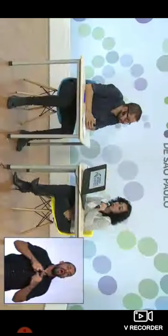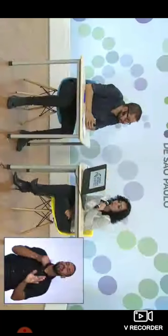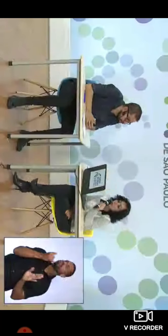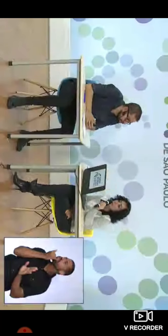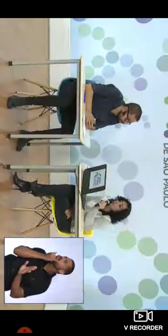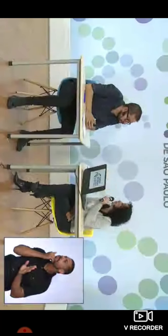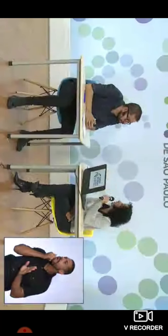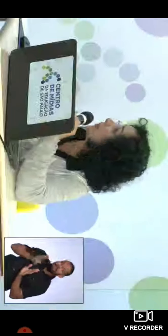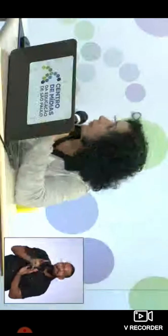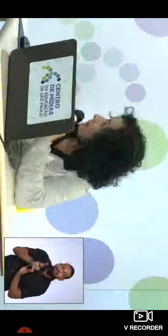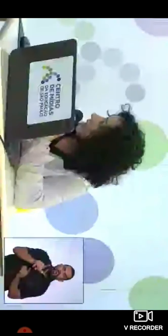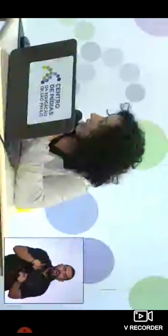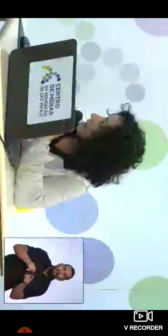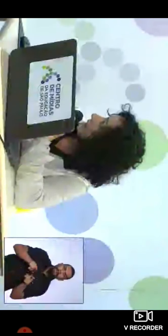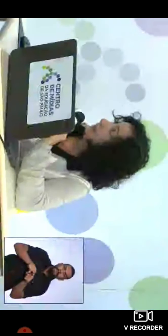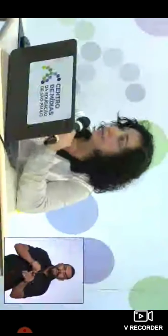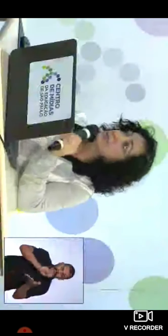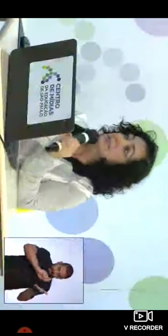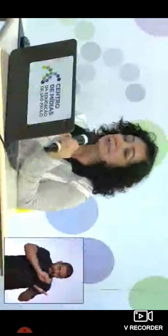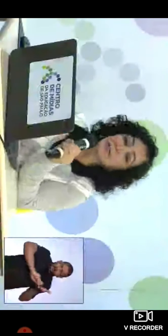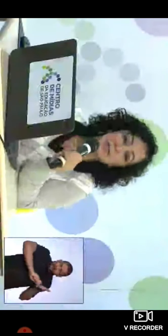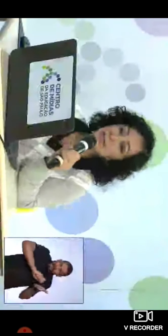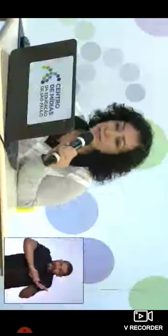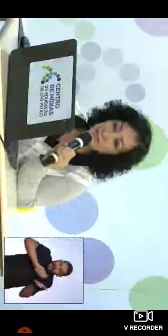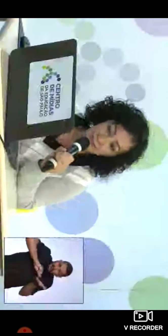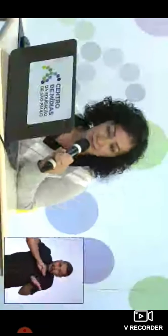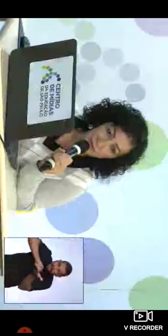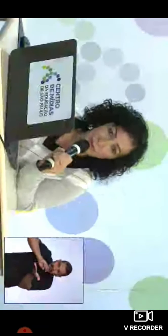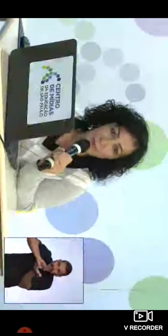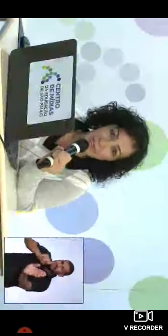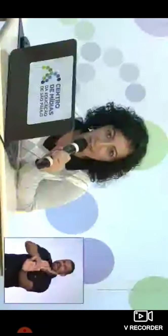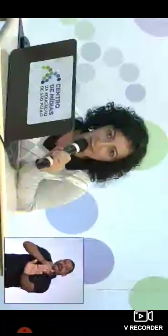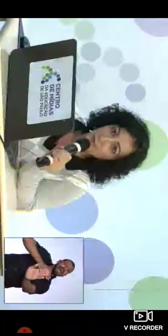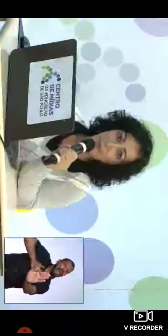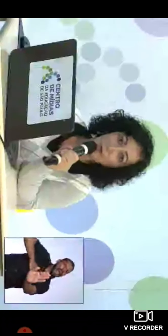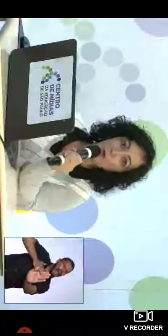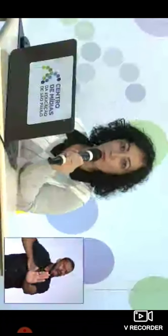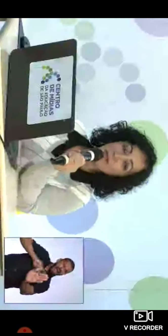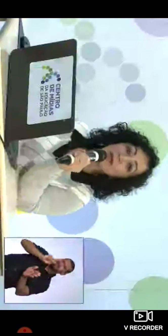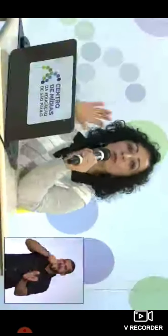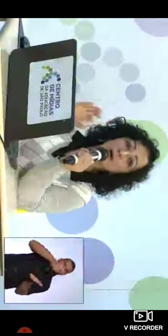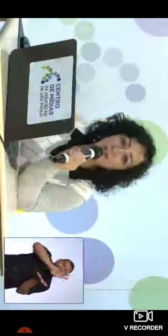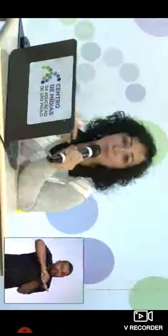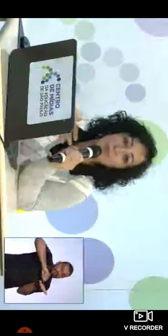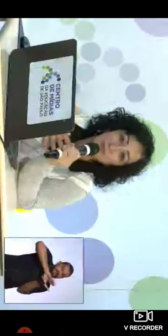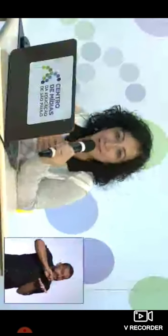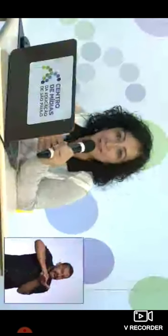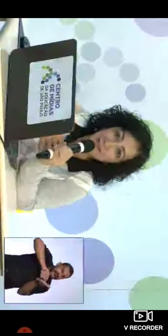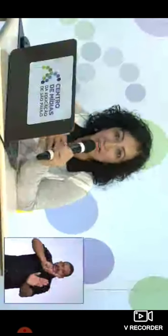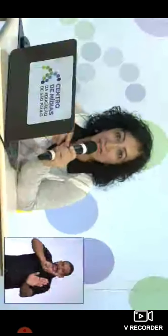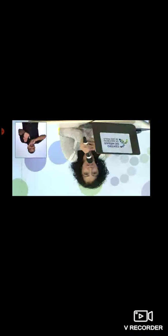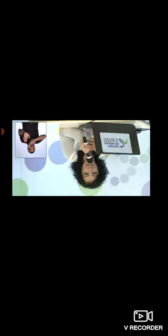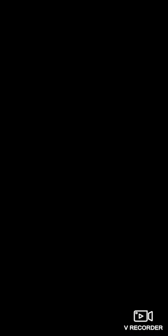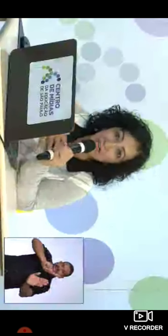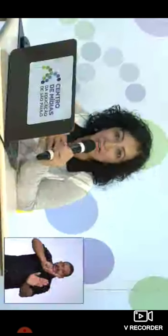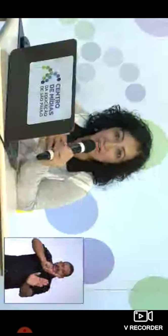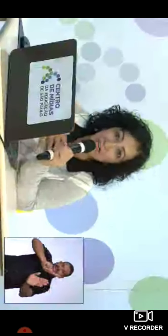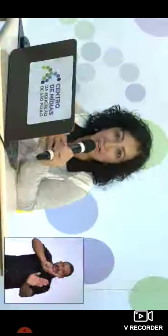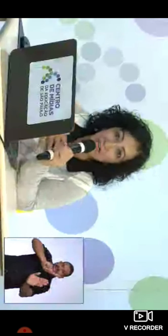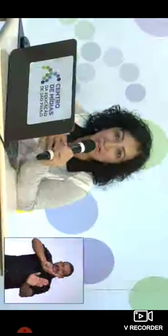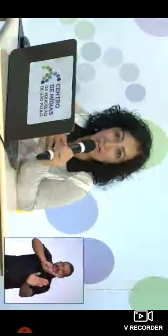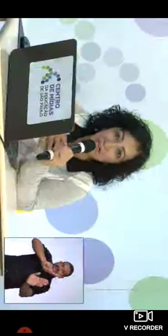muitos alunos perguntando se é para copiar. Não tem necessidade de copiar, não se preocupem. No máximo, se vocês desejarem, deem